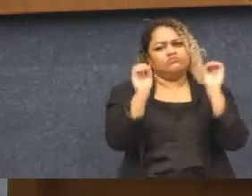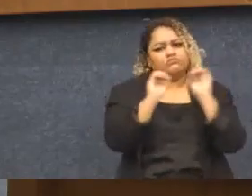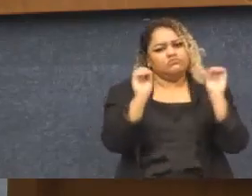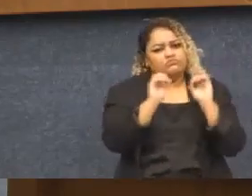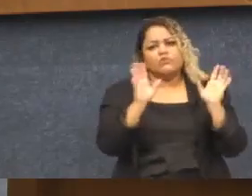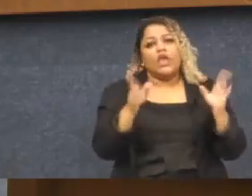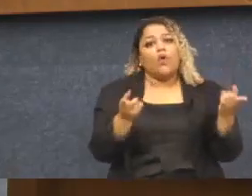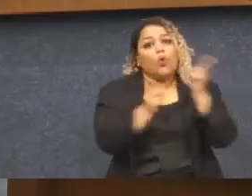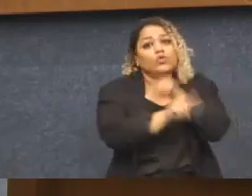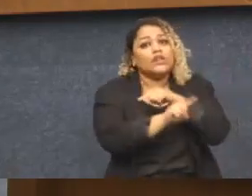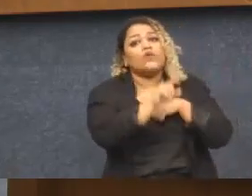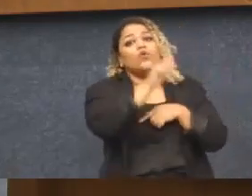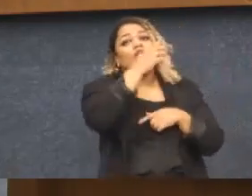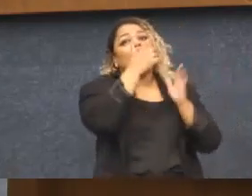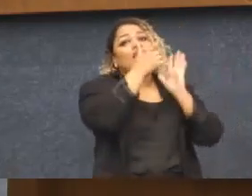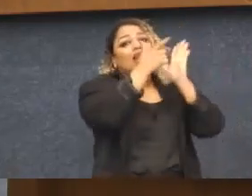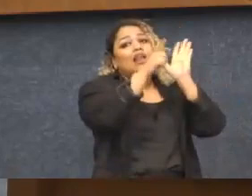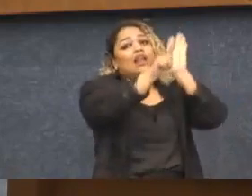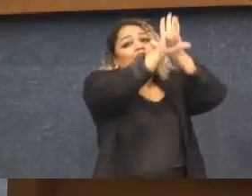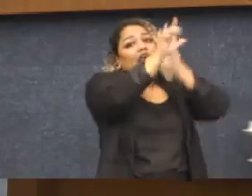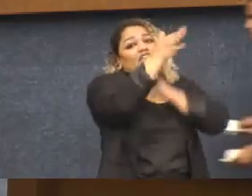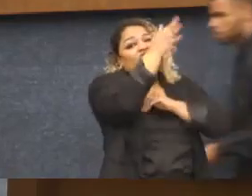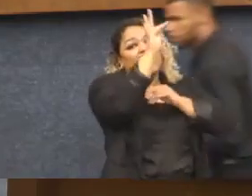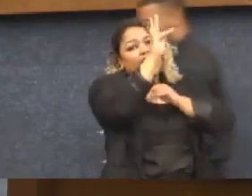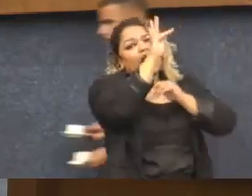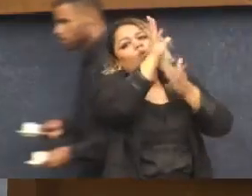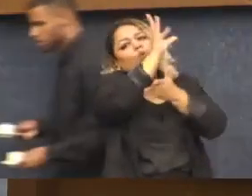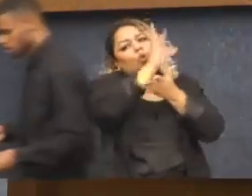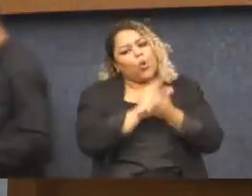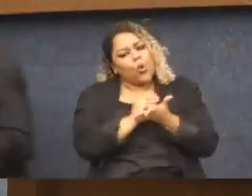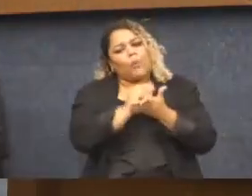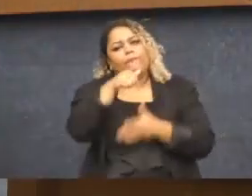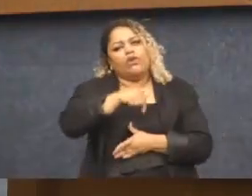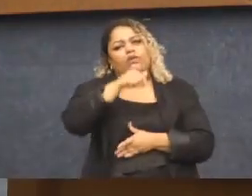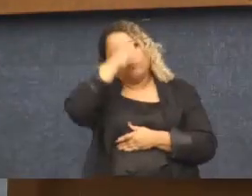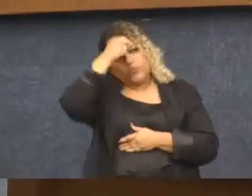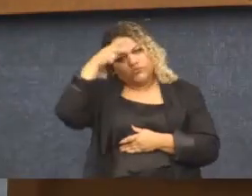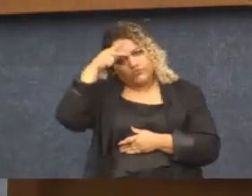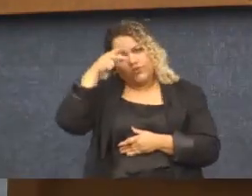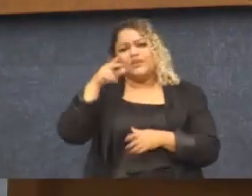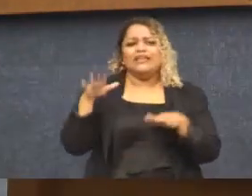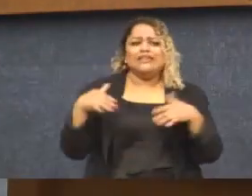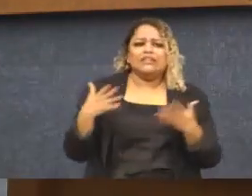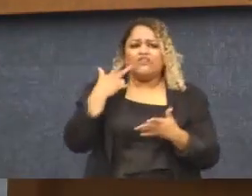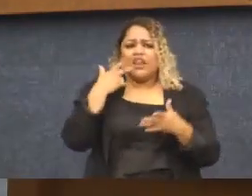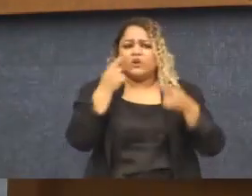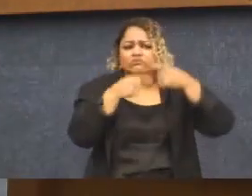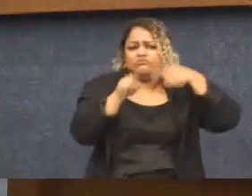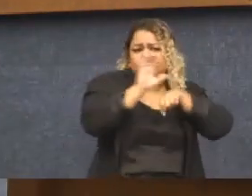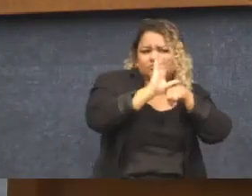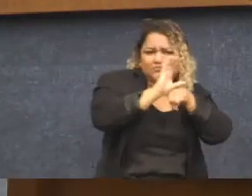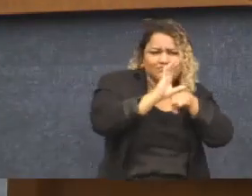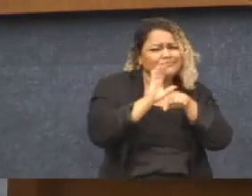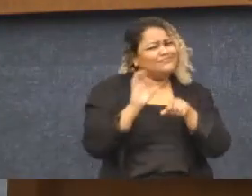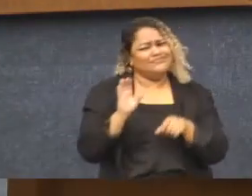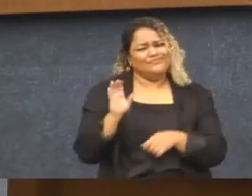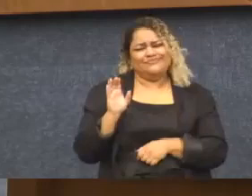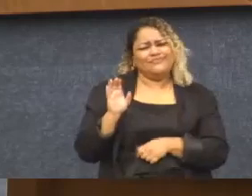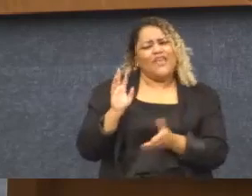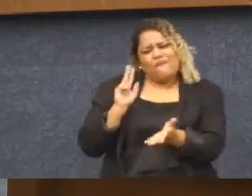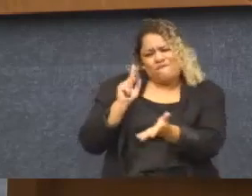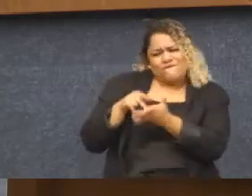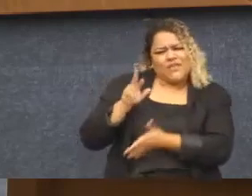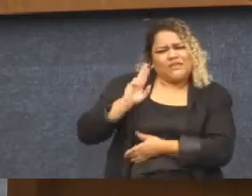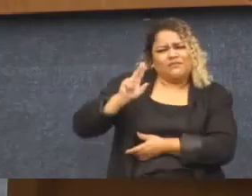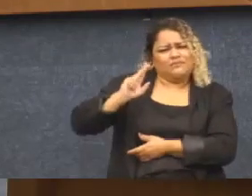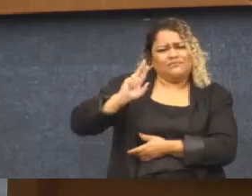trazendo a legislação federal para a legislação municipal. Então, essa conversa de inconstitucionalidade, isso não existe. Agora, nós estamos